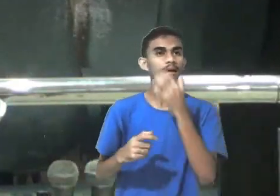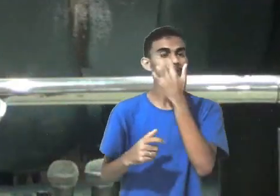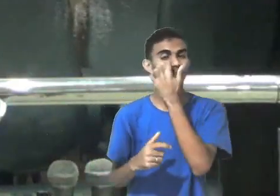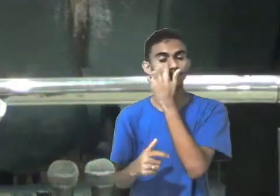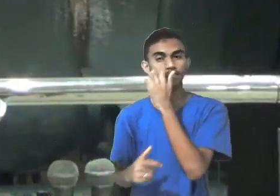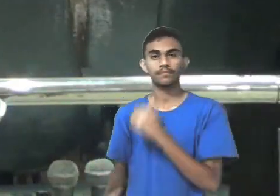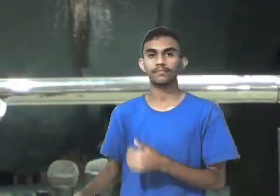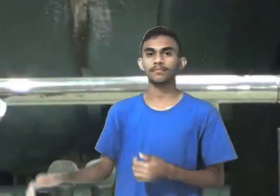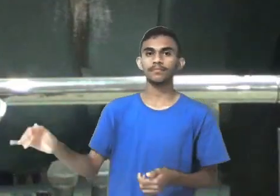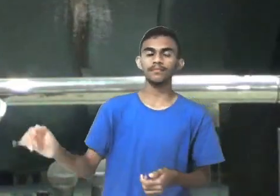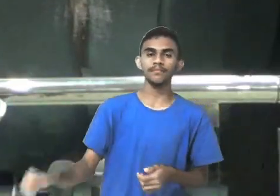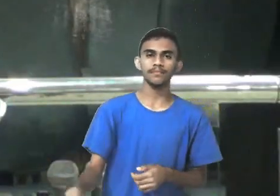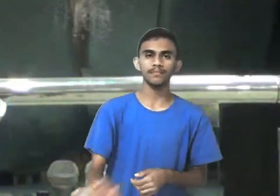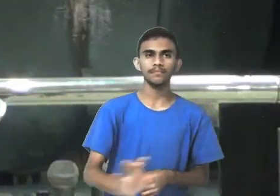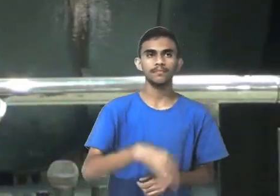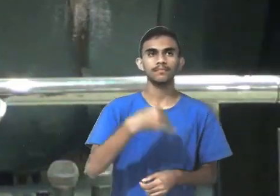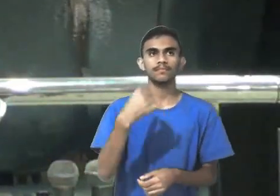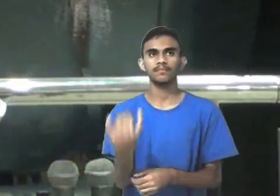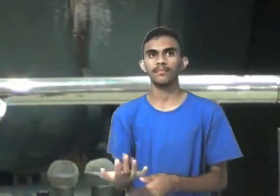Verás em